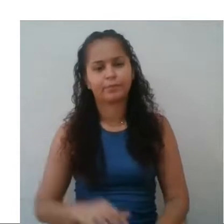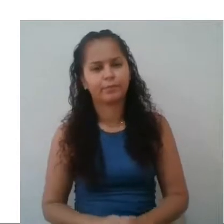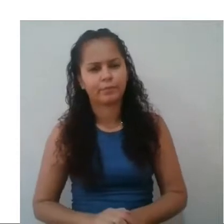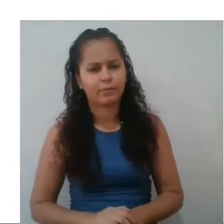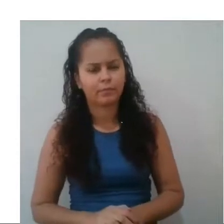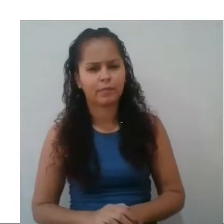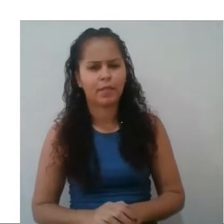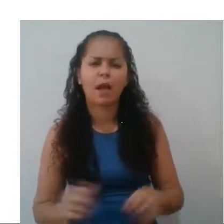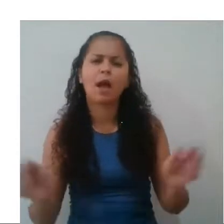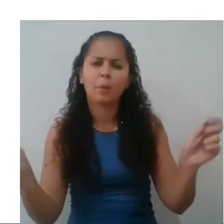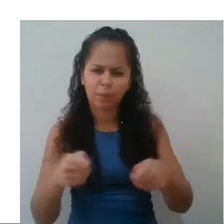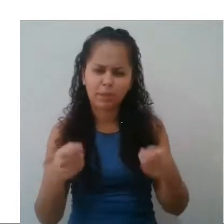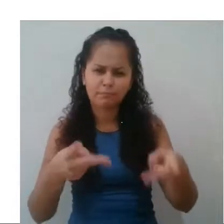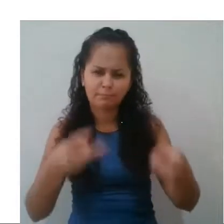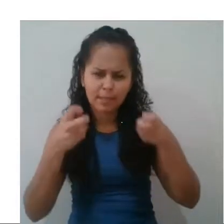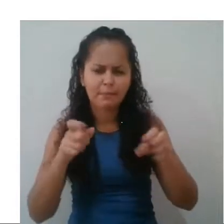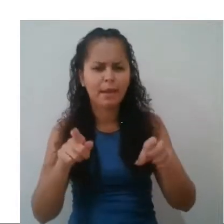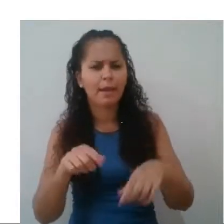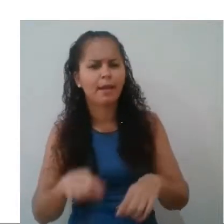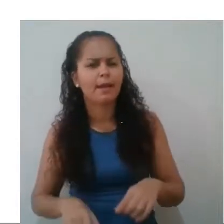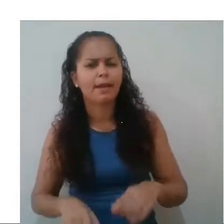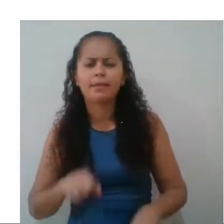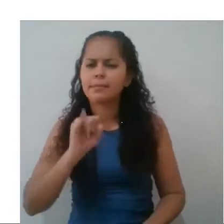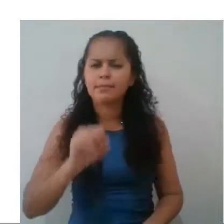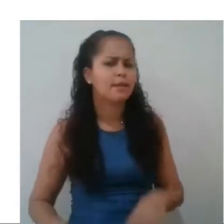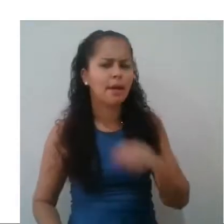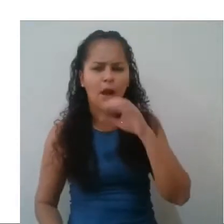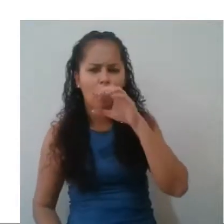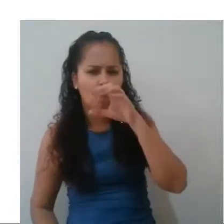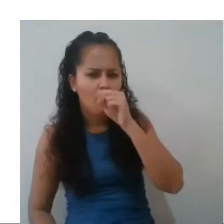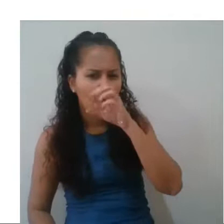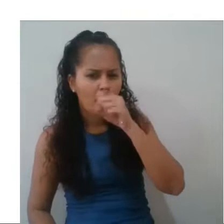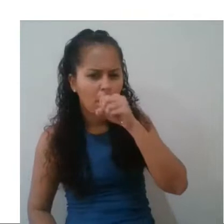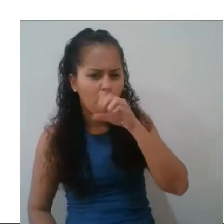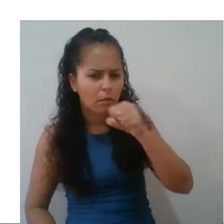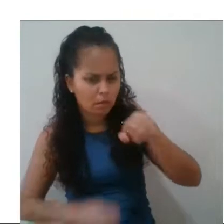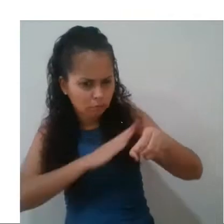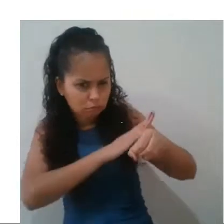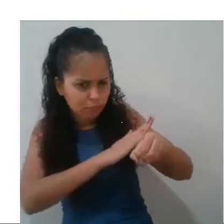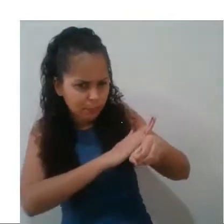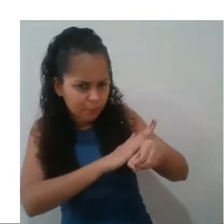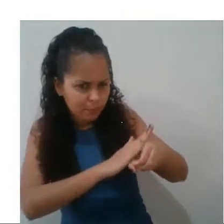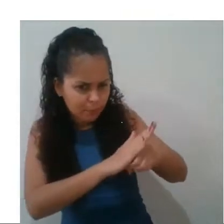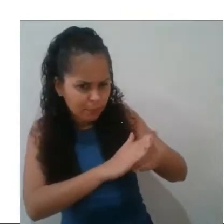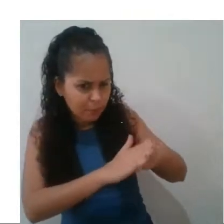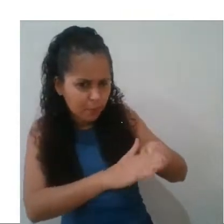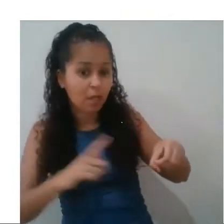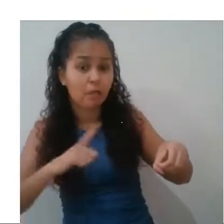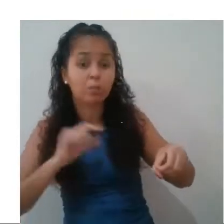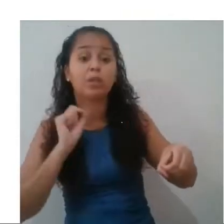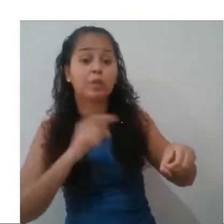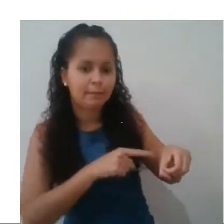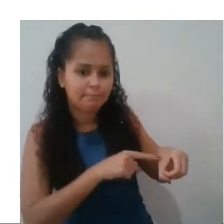Algo que podemos observar é que, se cortarmos uma parte de cima de uma laranja, vamos